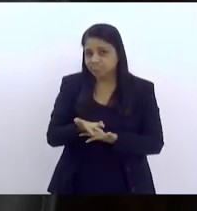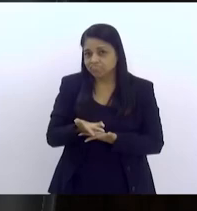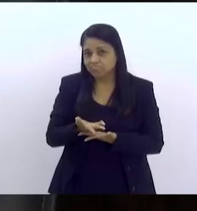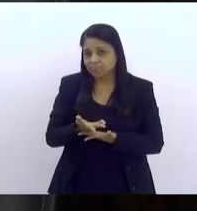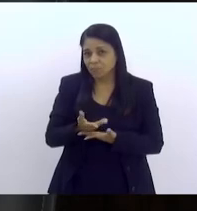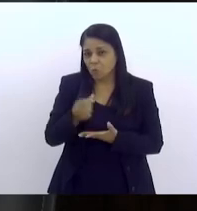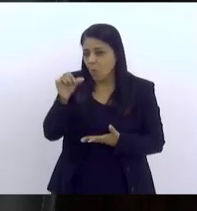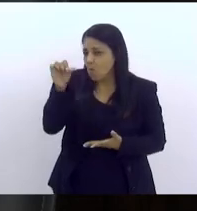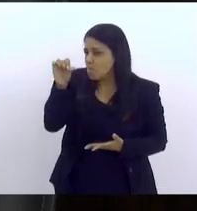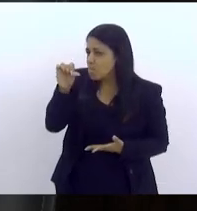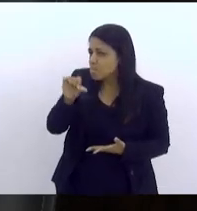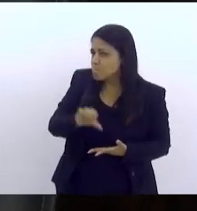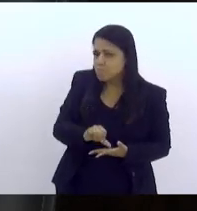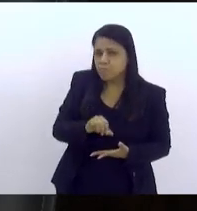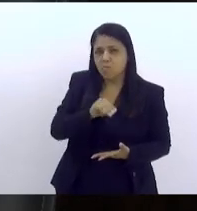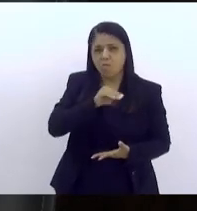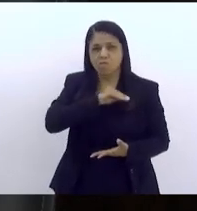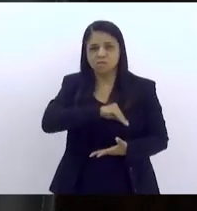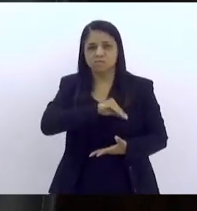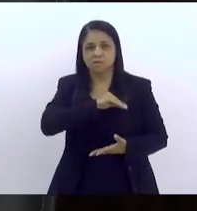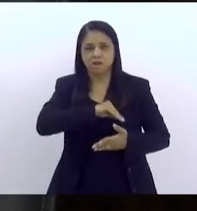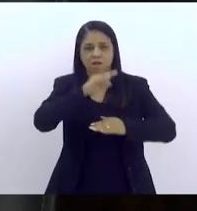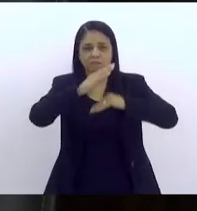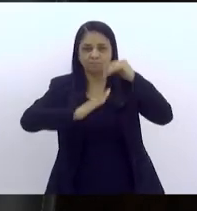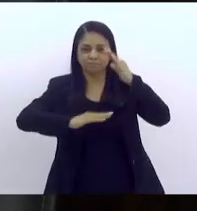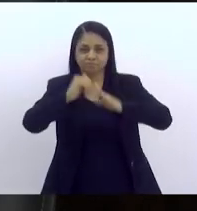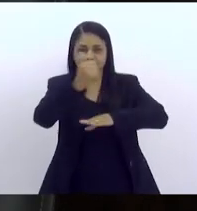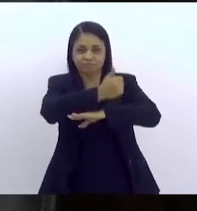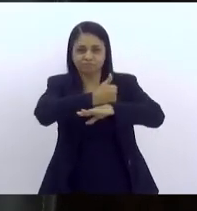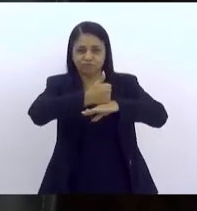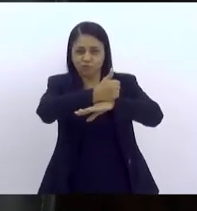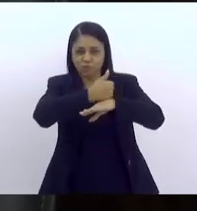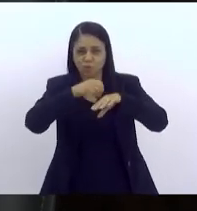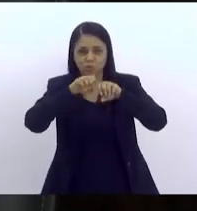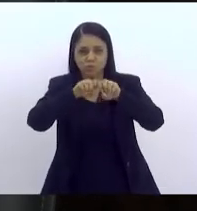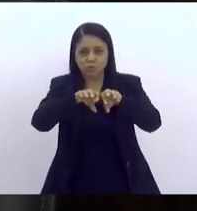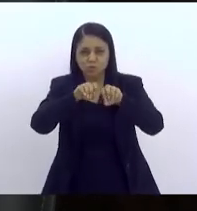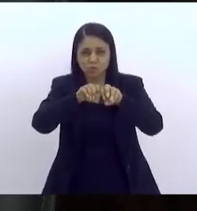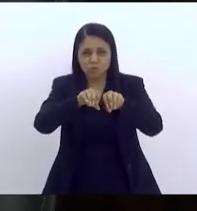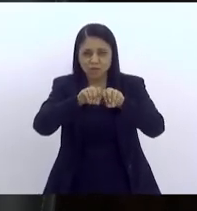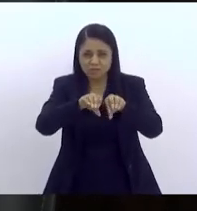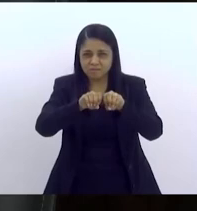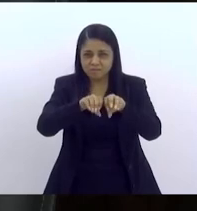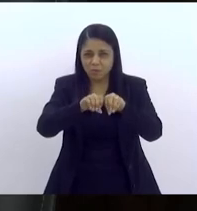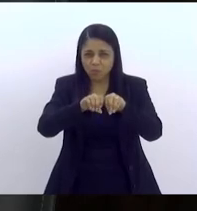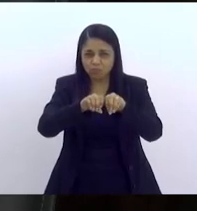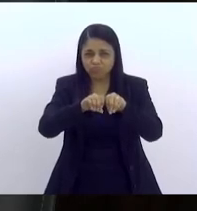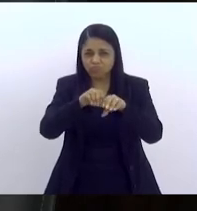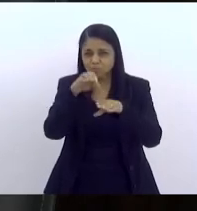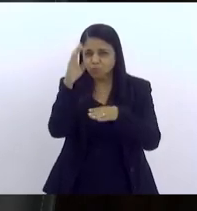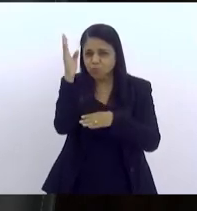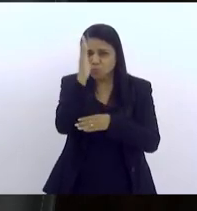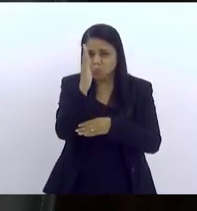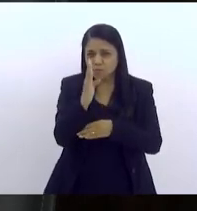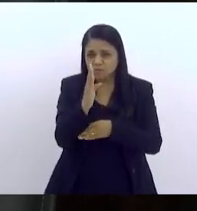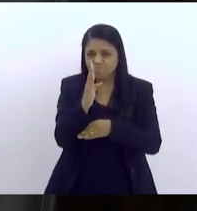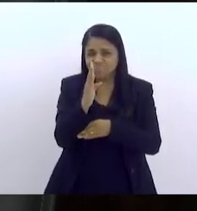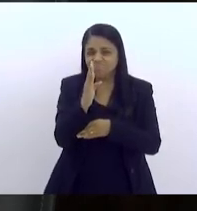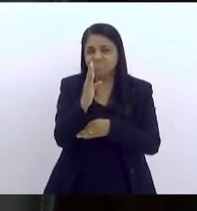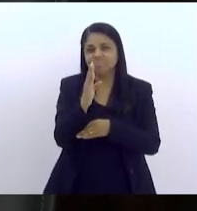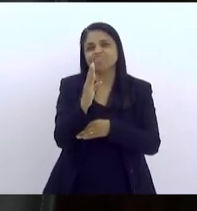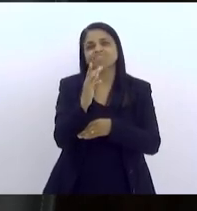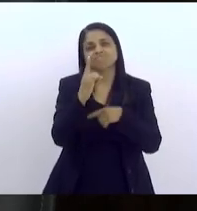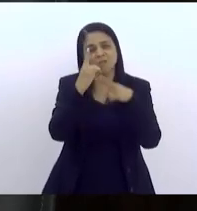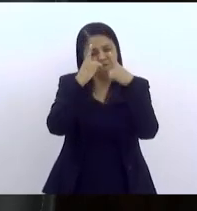o pior salário de um profissional de educação deste país essa é uma violência